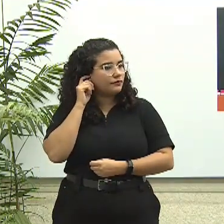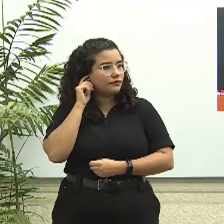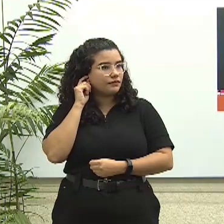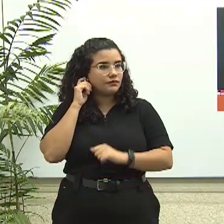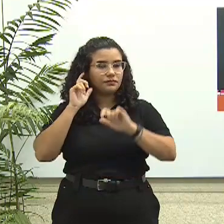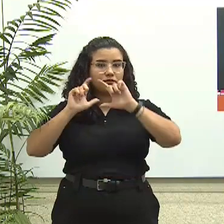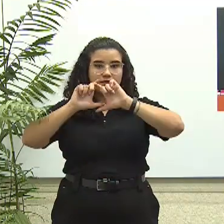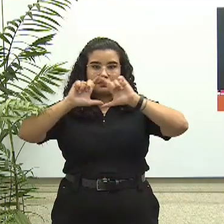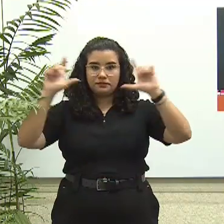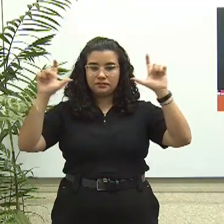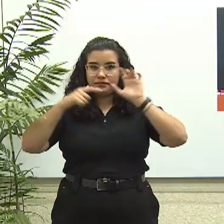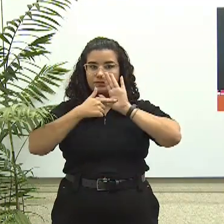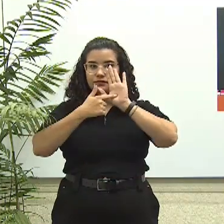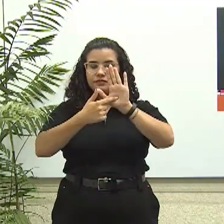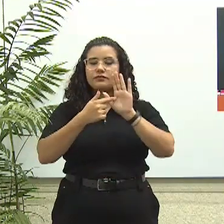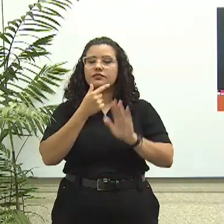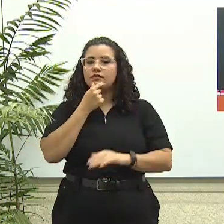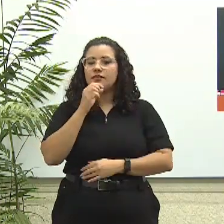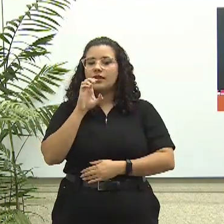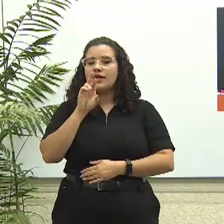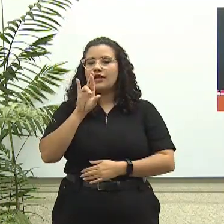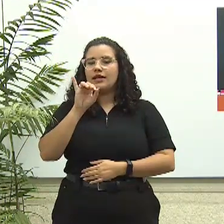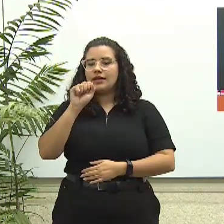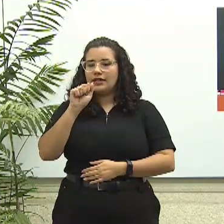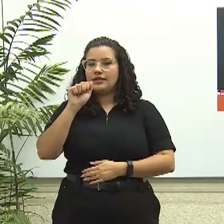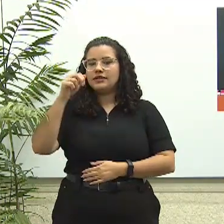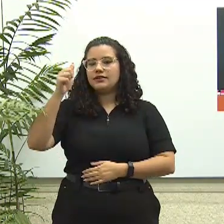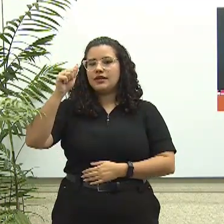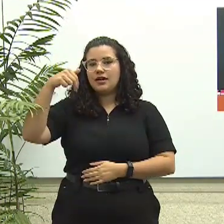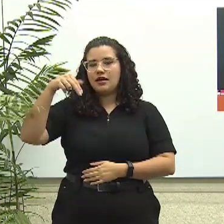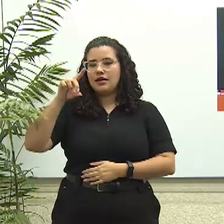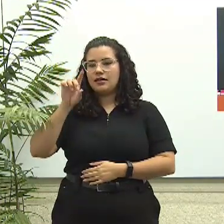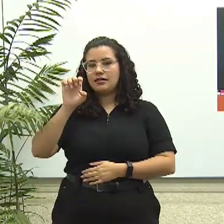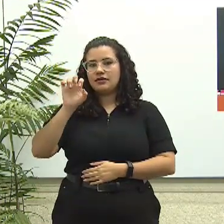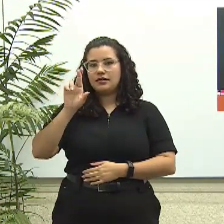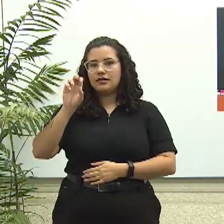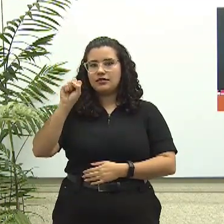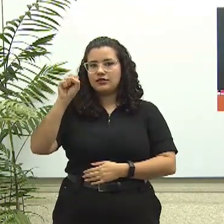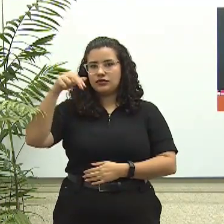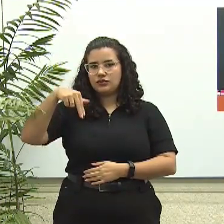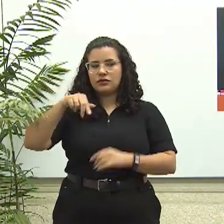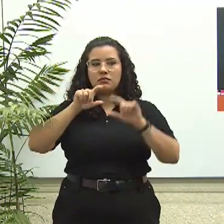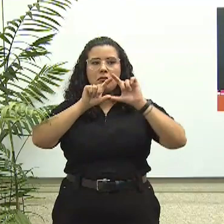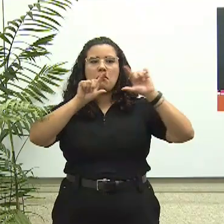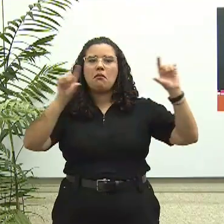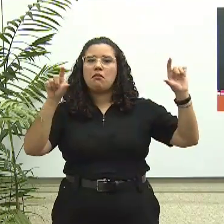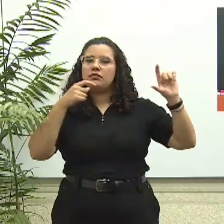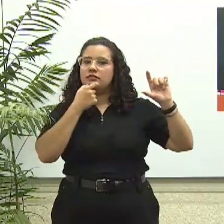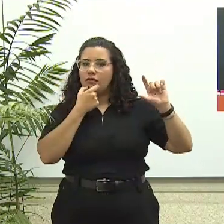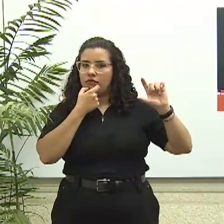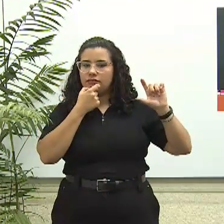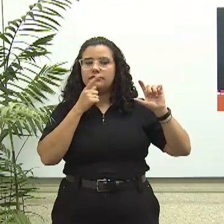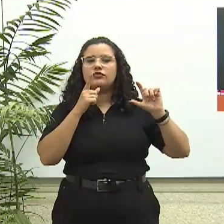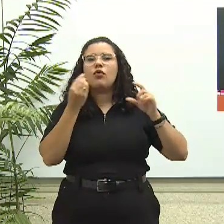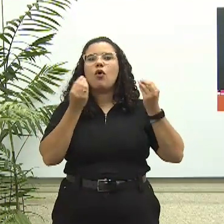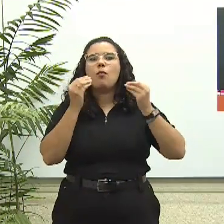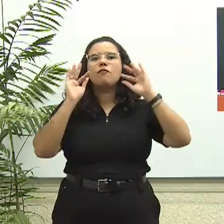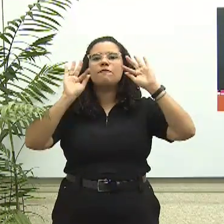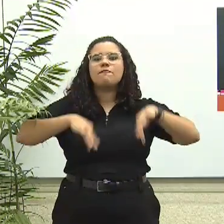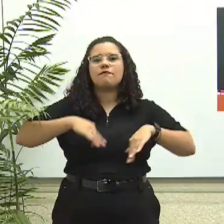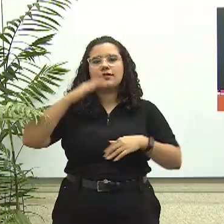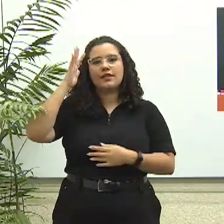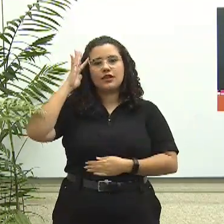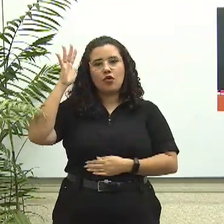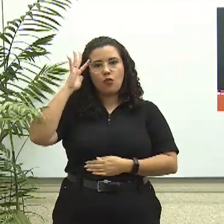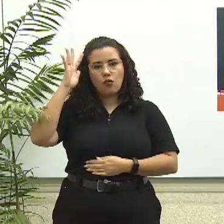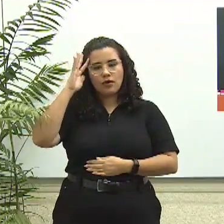matéria do Chris Anderson dizendo the End of Theory o fim da teoria